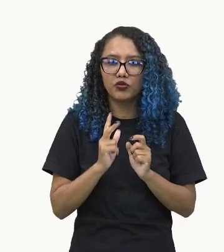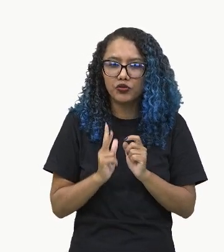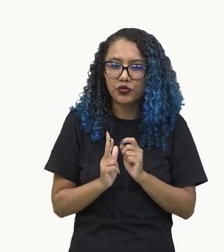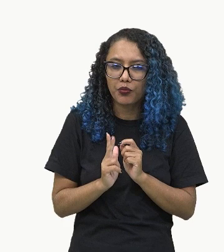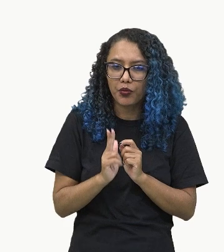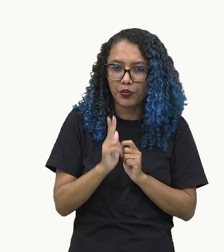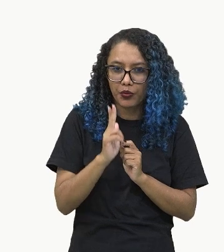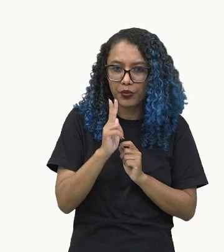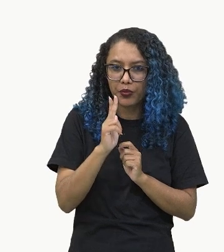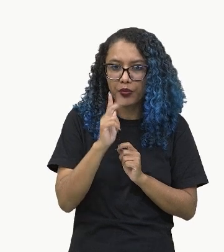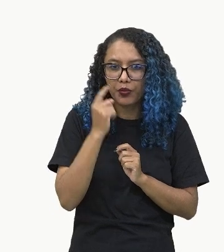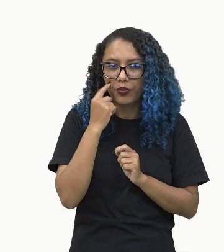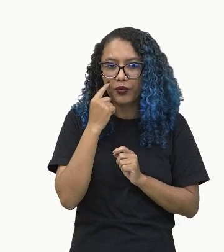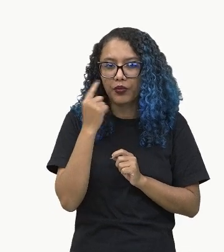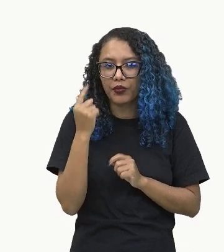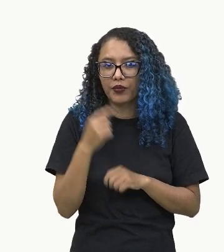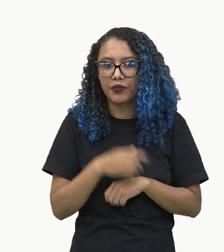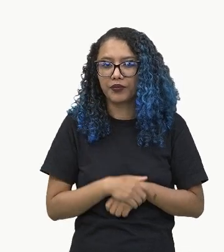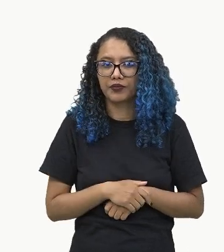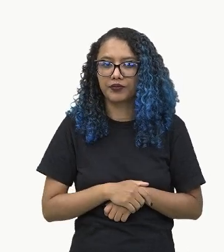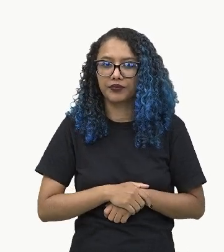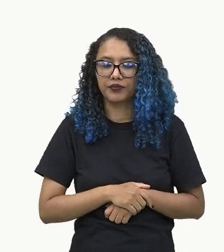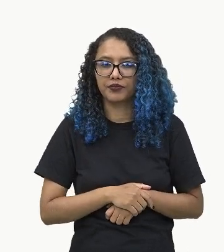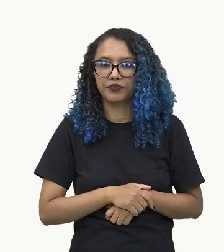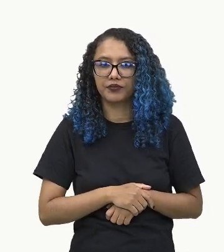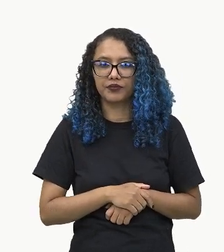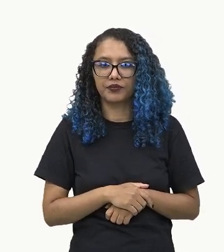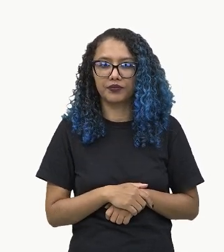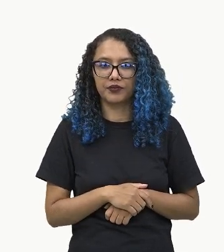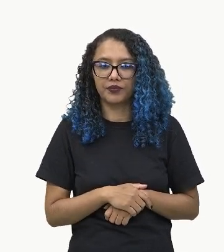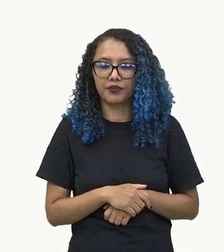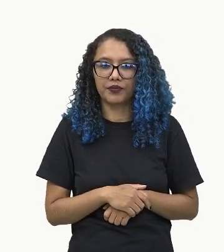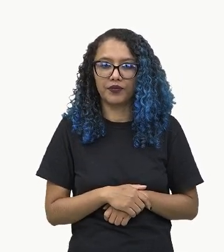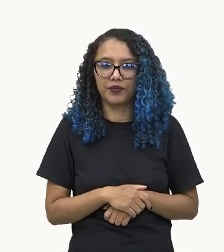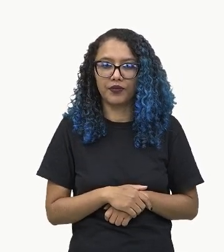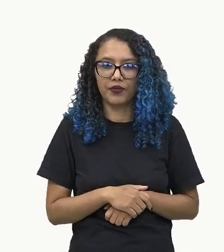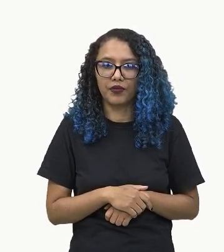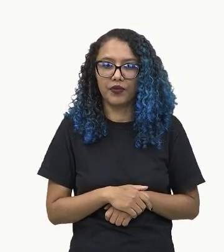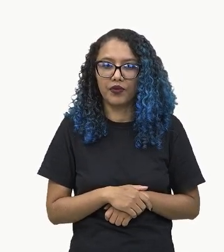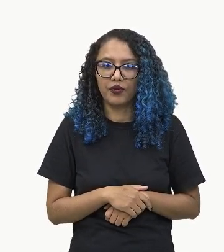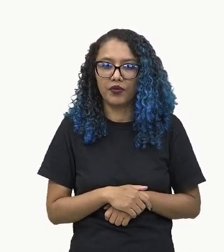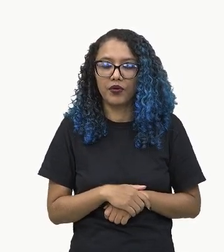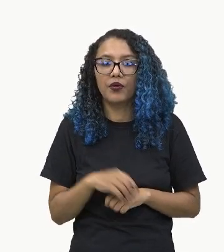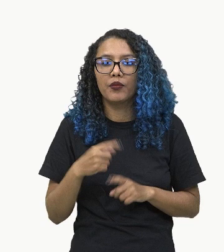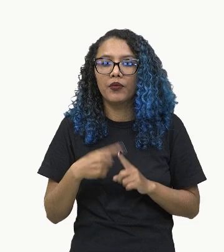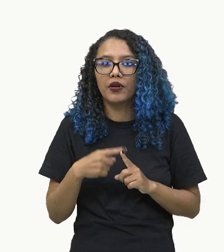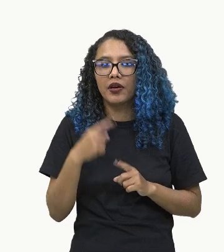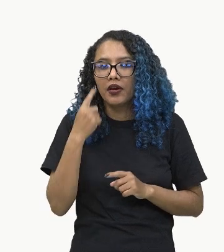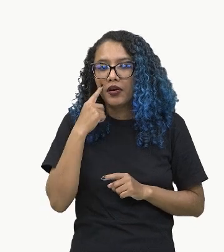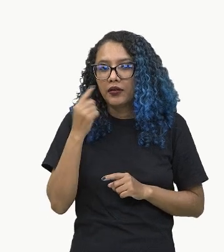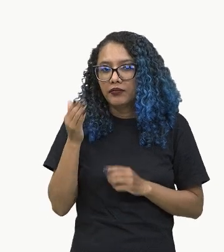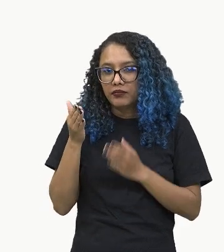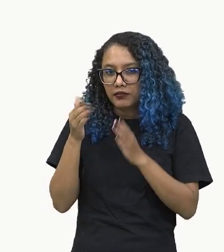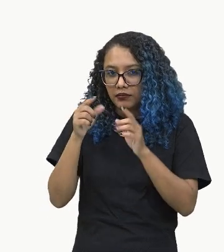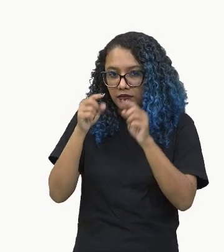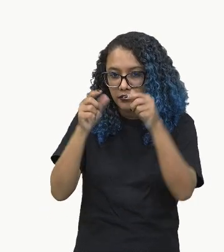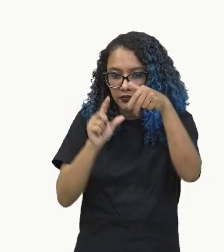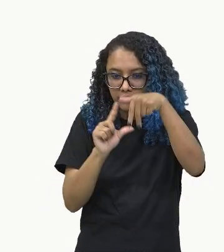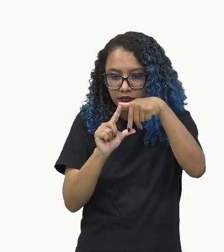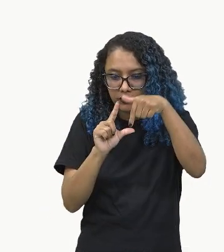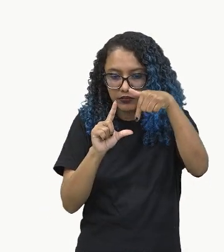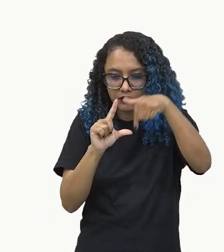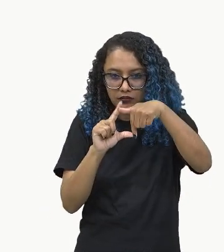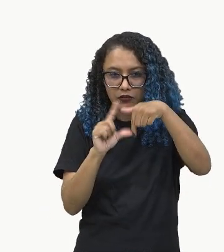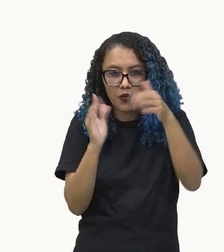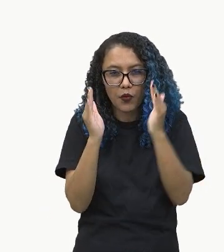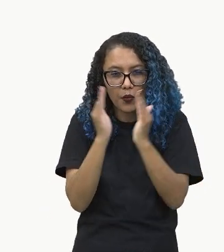ó, certo? Porque eu sei que este lado aqui, esse pedacinho aqui,